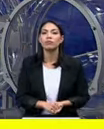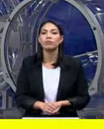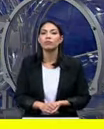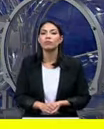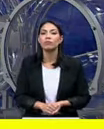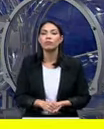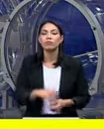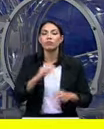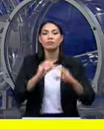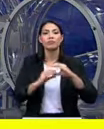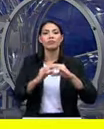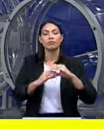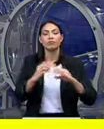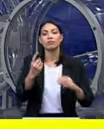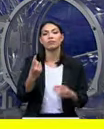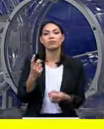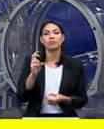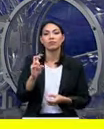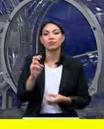Mania, concurso